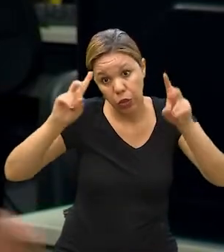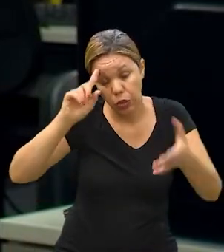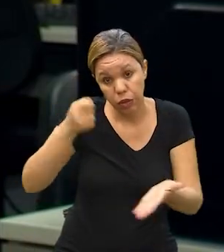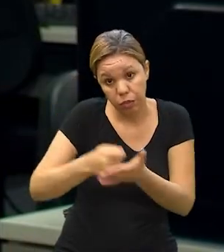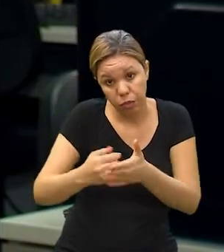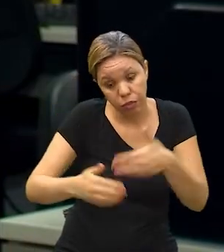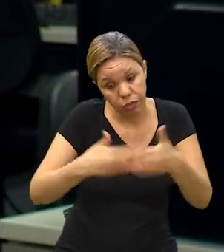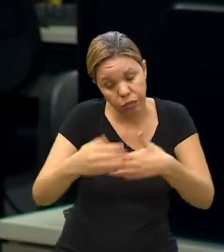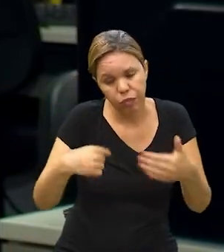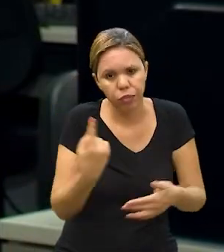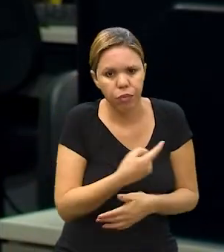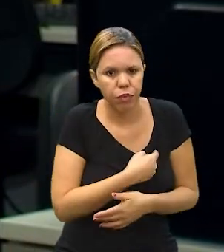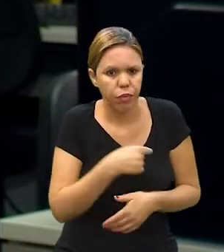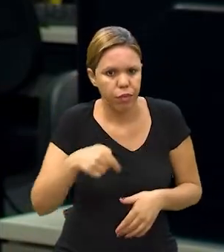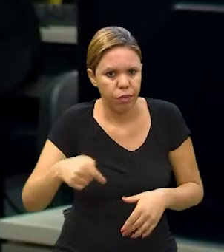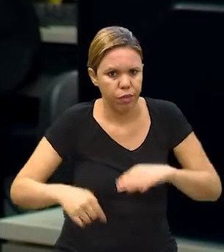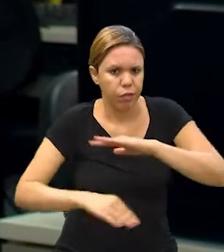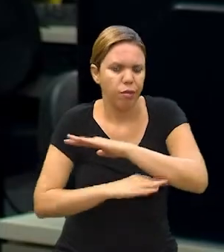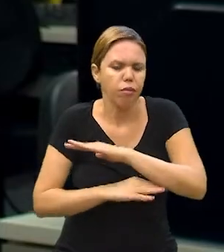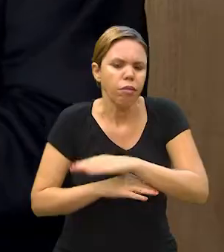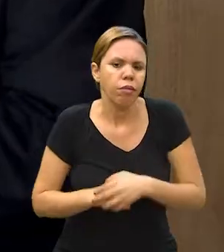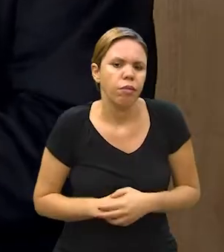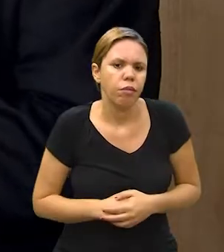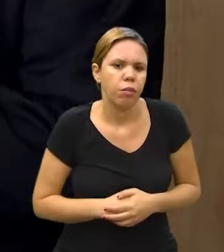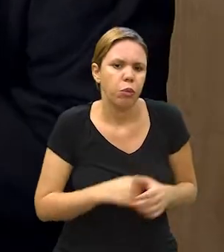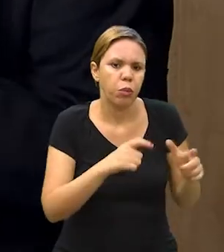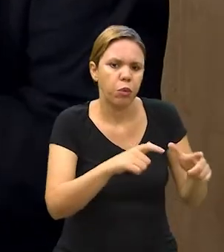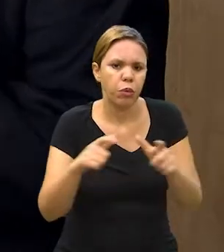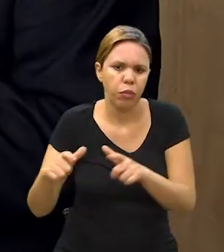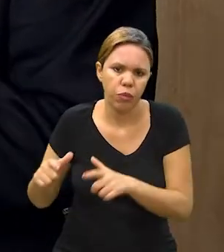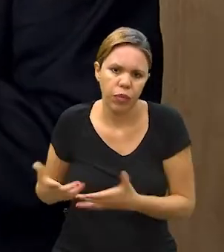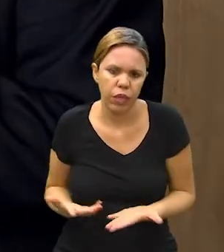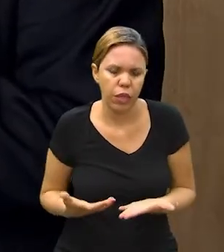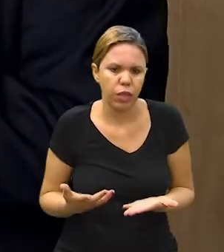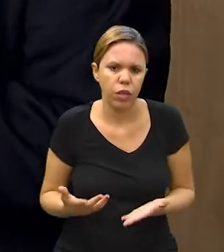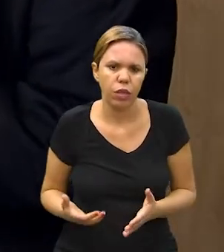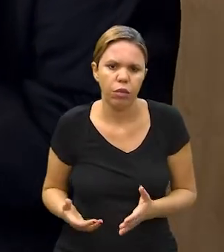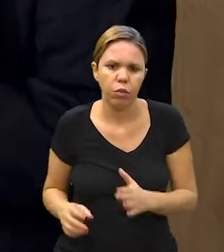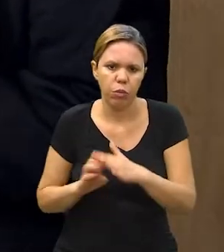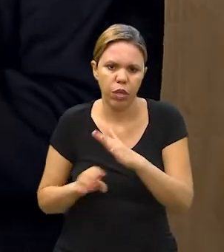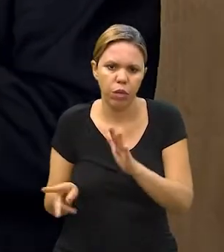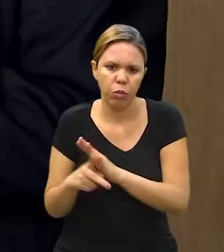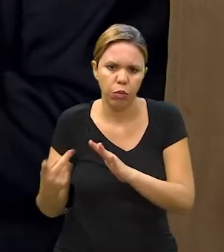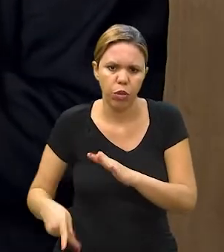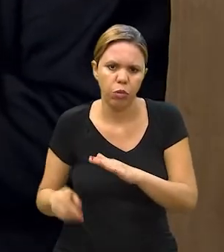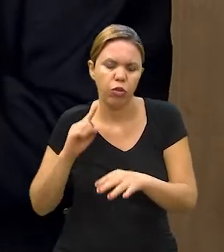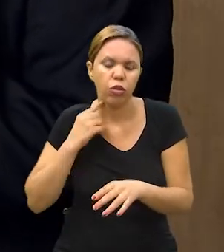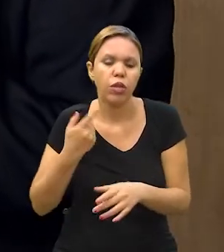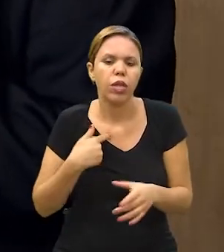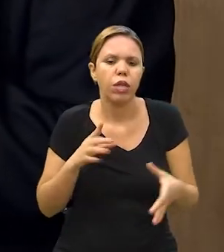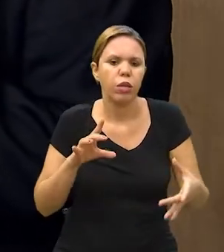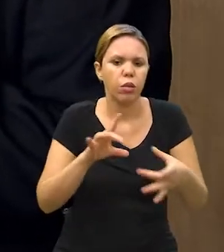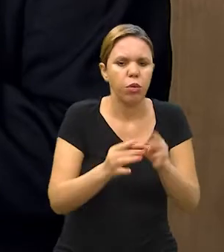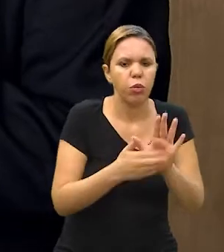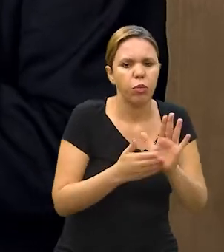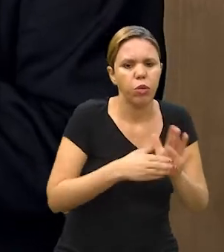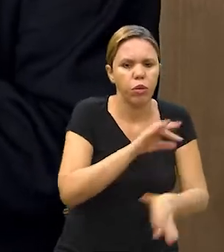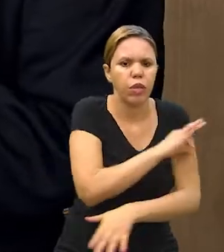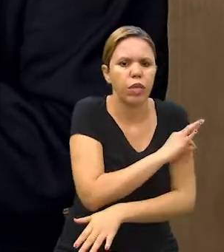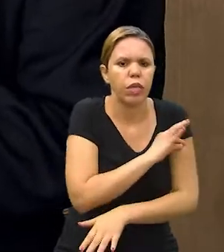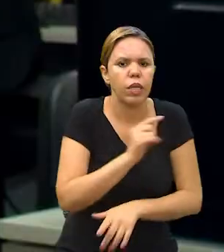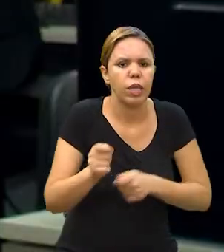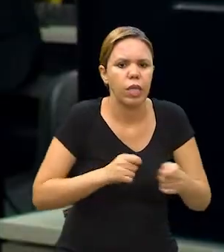no dia a dia das nossas, aqui na Câmara, nesse tipo de licitação. Para você ter uma ideia, a parceria público-privada que a Prefeitura propõe para lidar com essa questão, ela